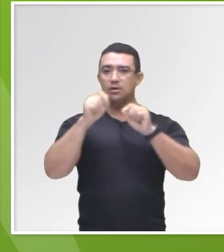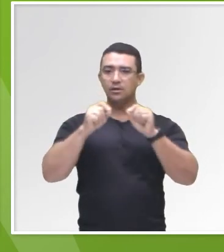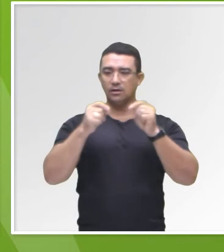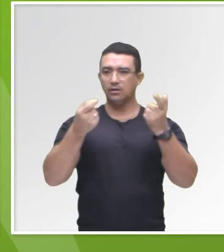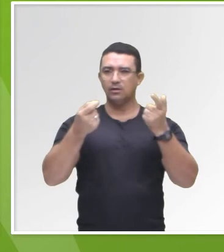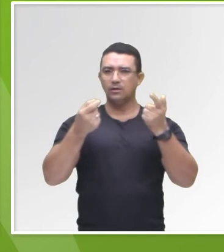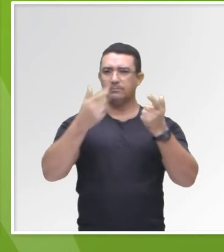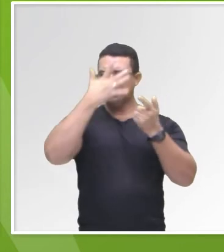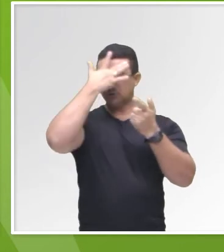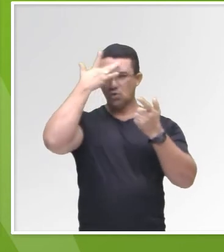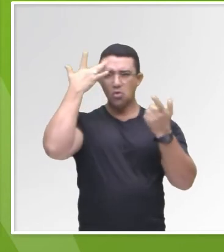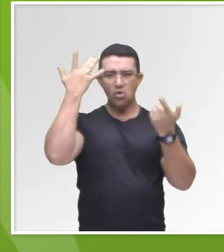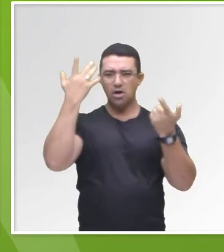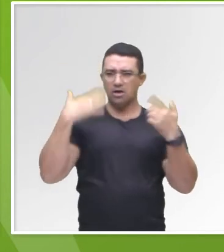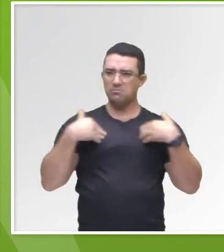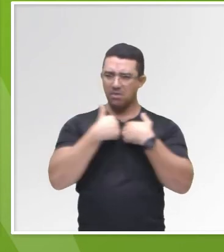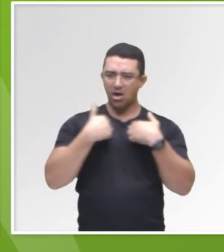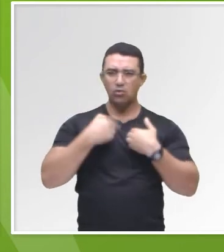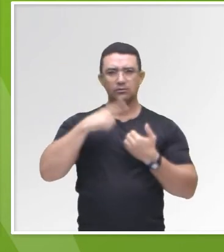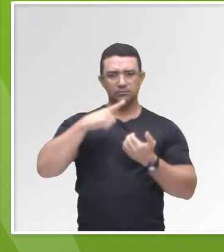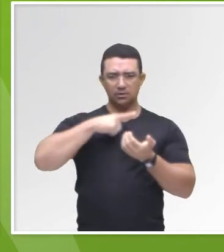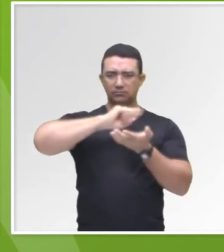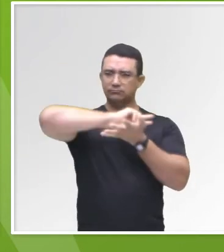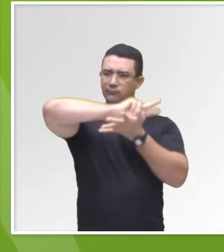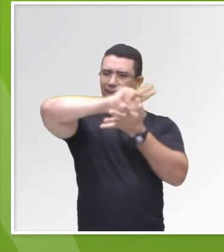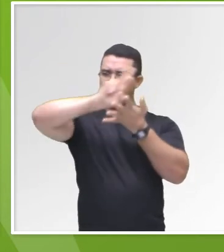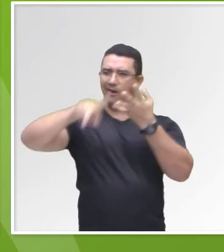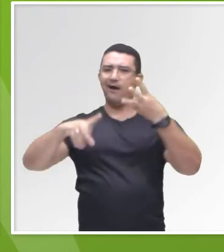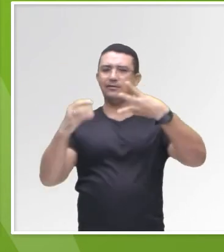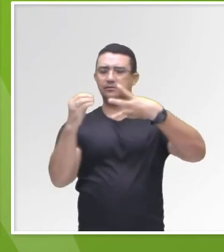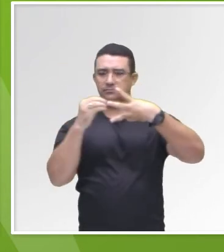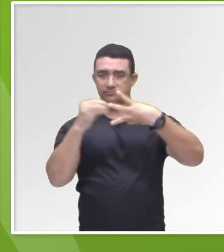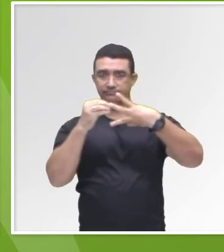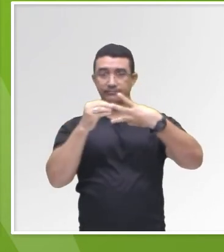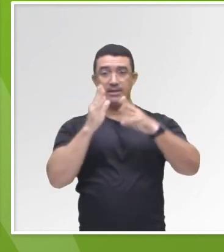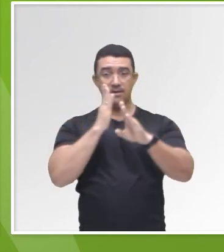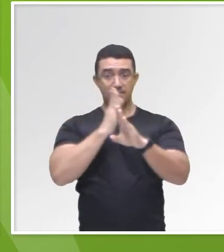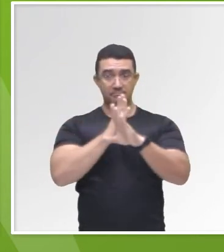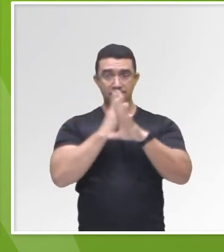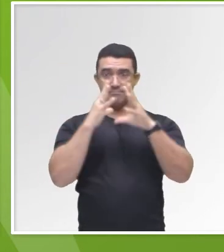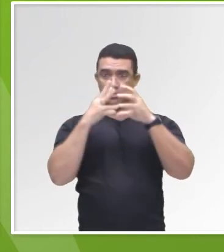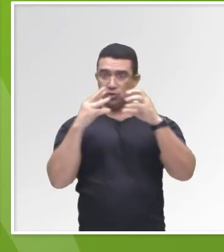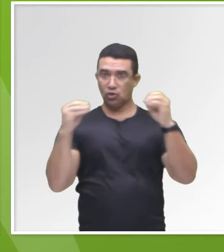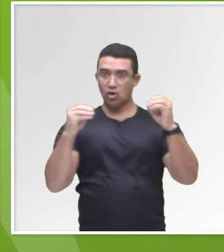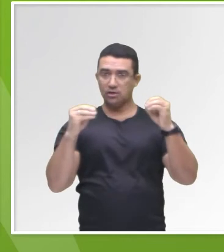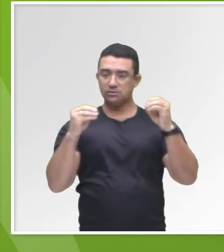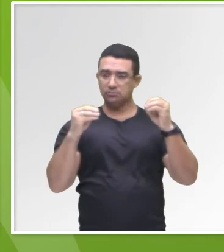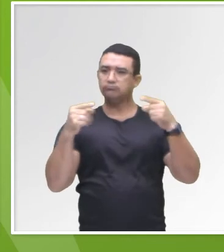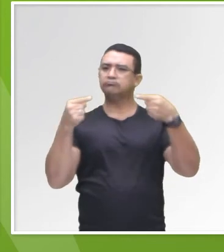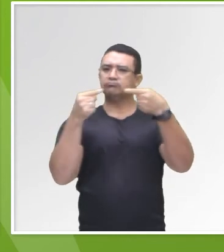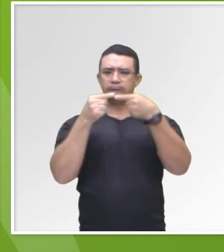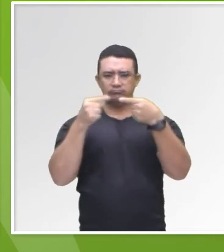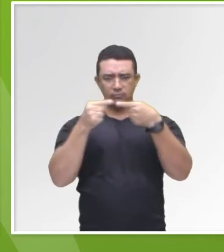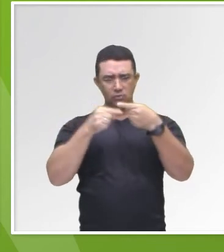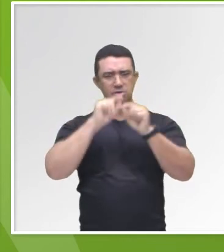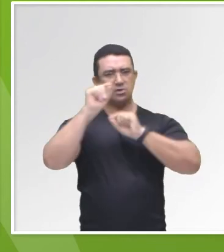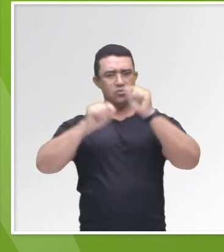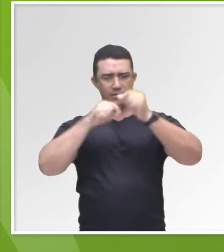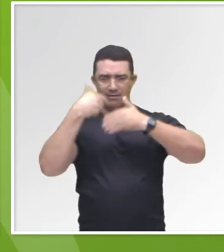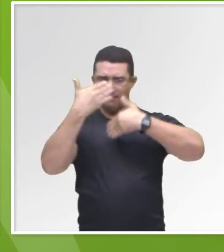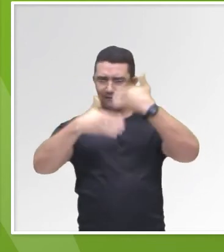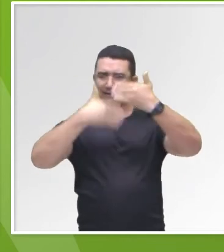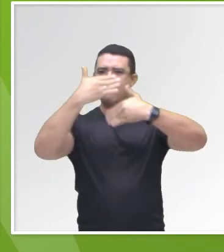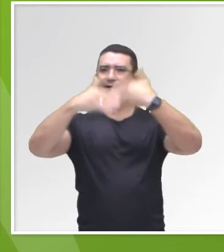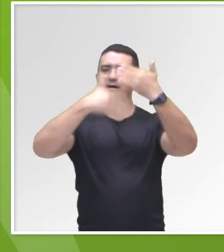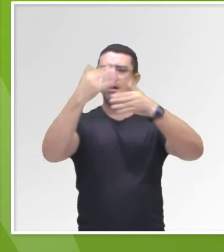muitas células, a mitose está relacionada com o desenvolvimento, né? Ou seja, a gente